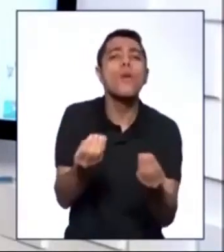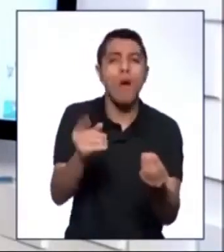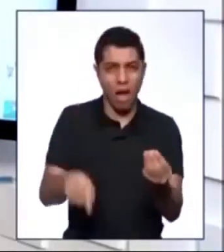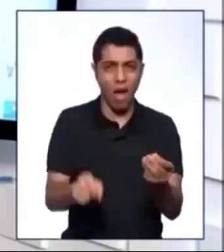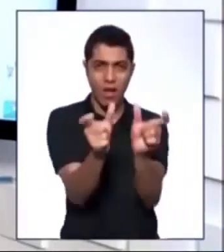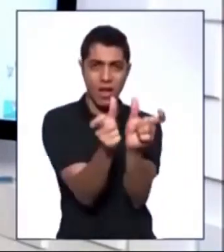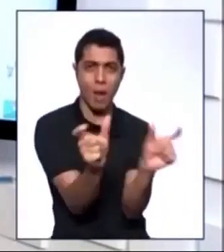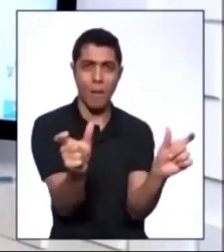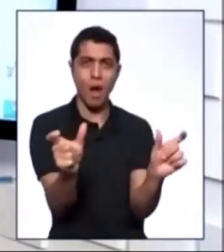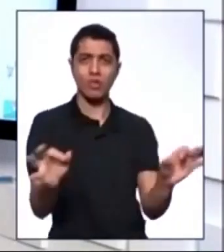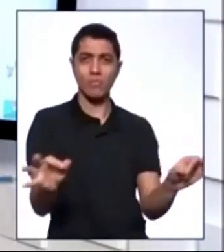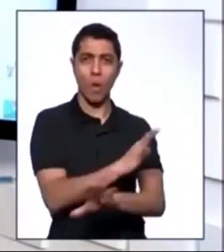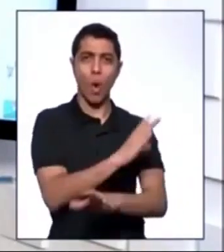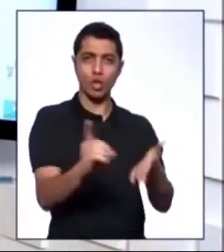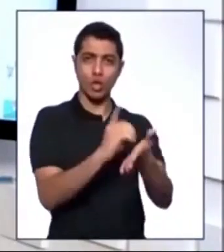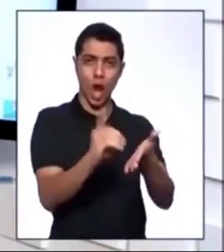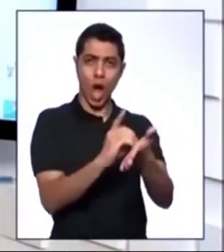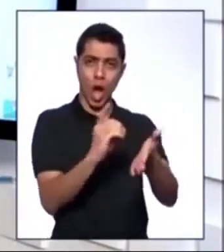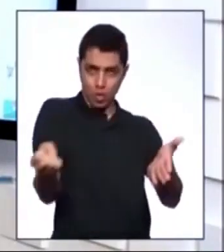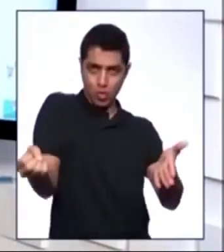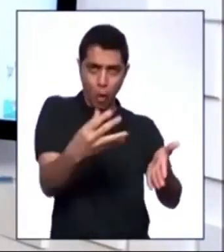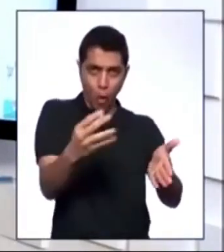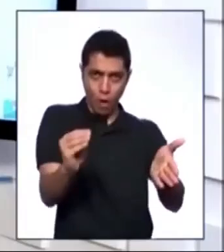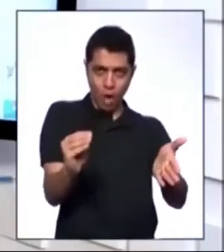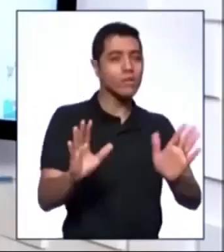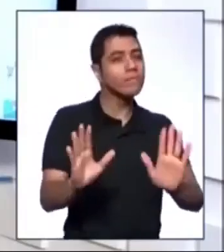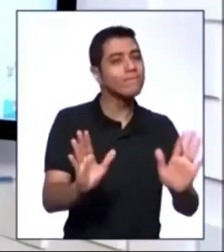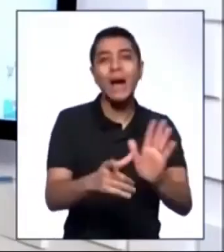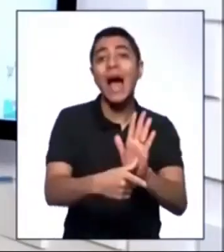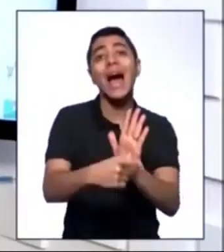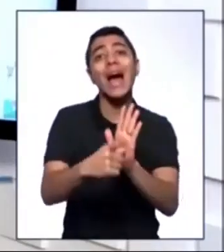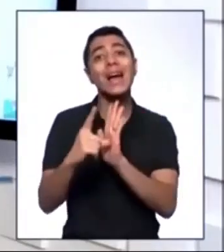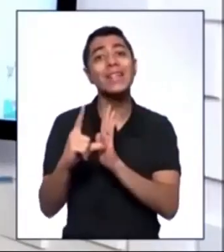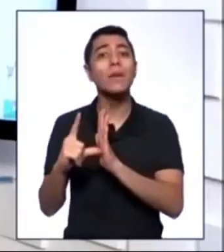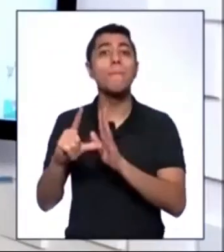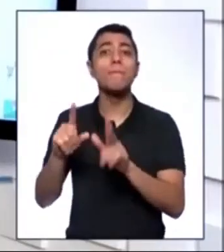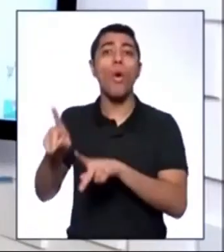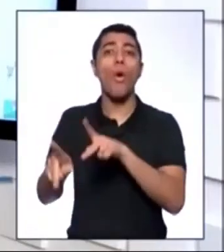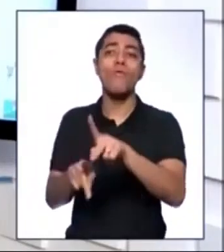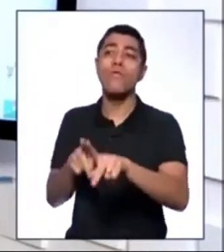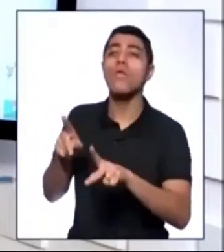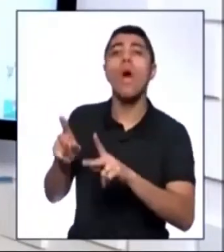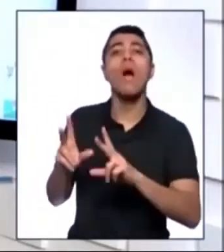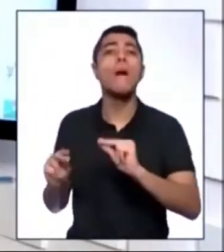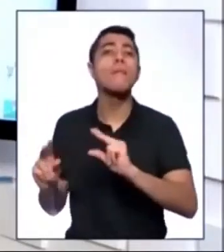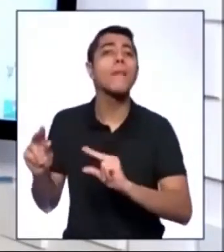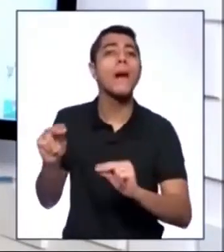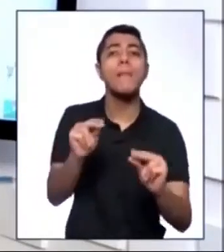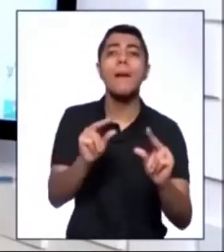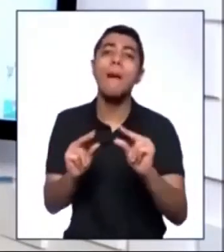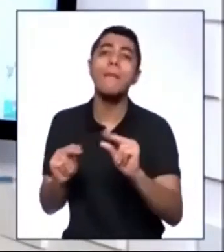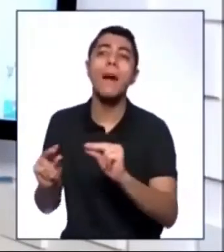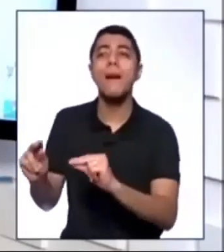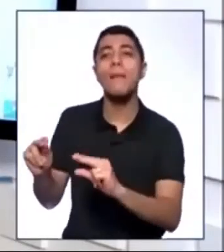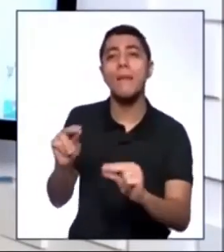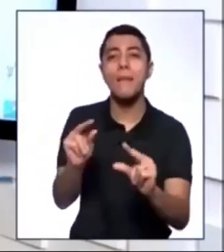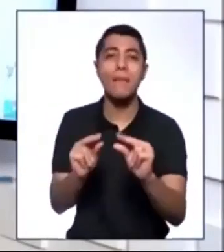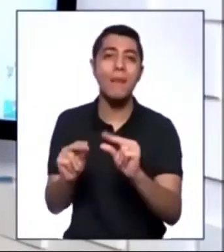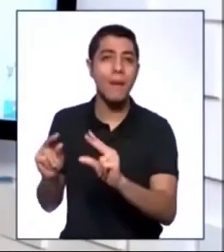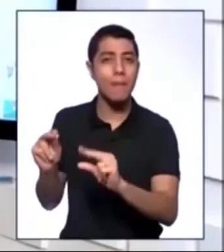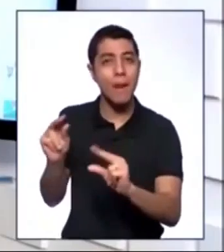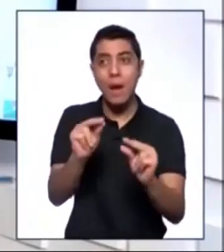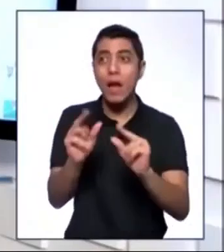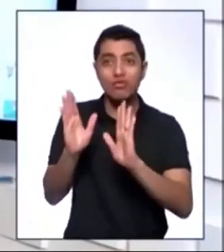gramática. Porque você pode perceber, o que vem da gramática sem passar pela escolha do coletivo, não